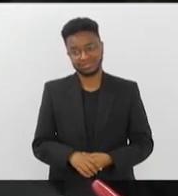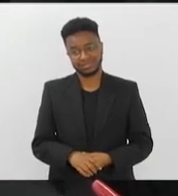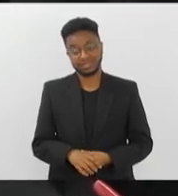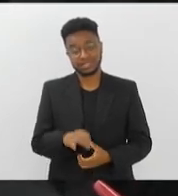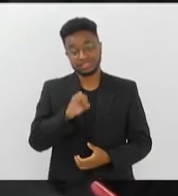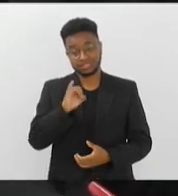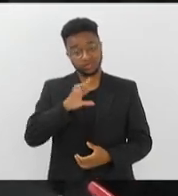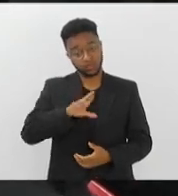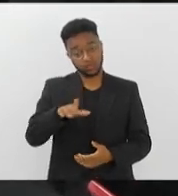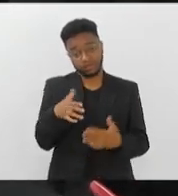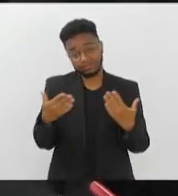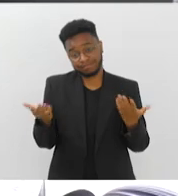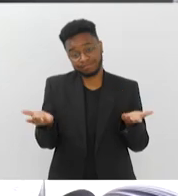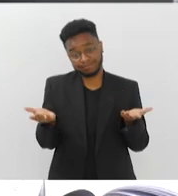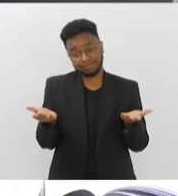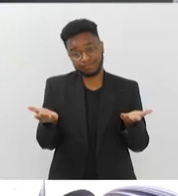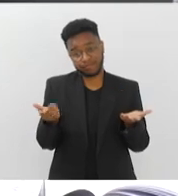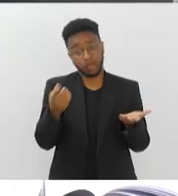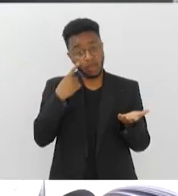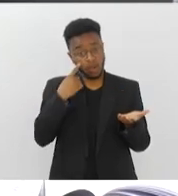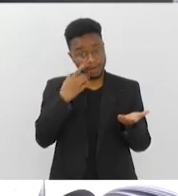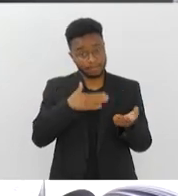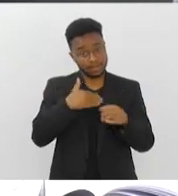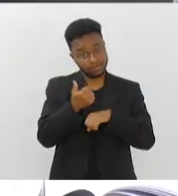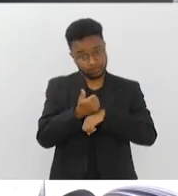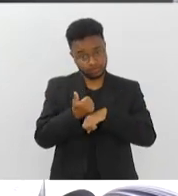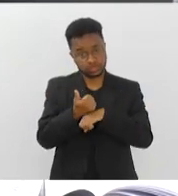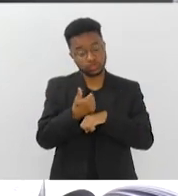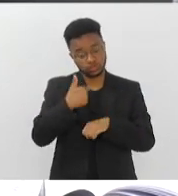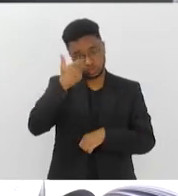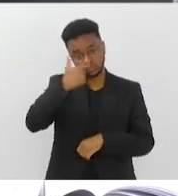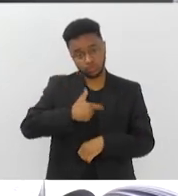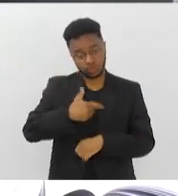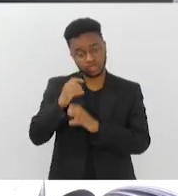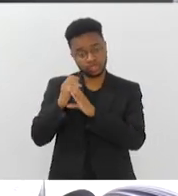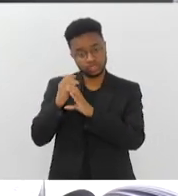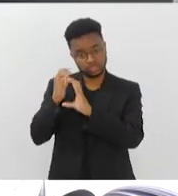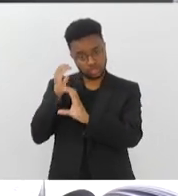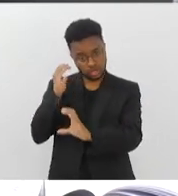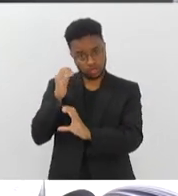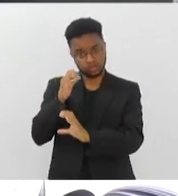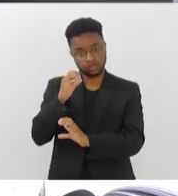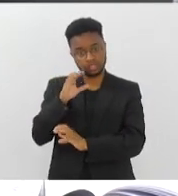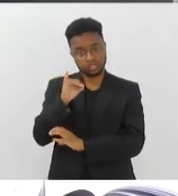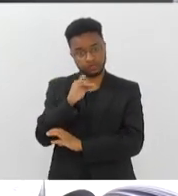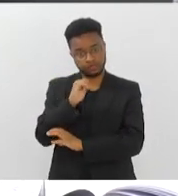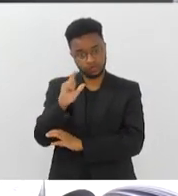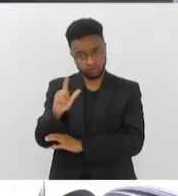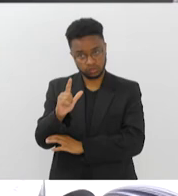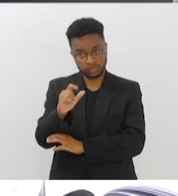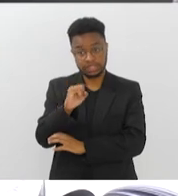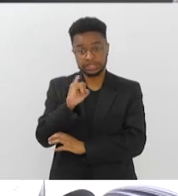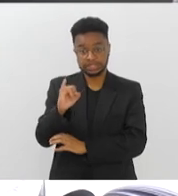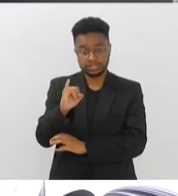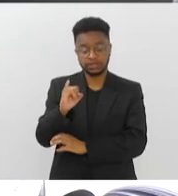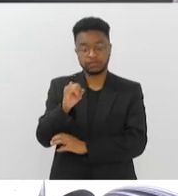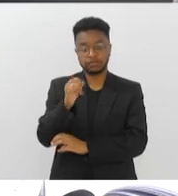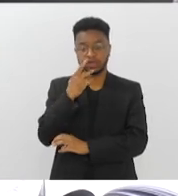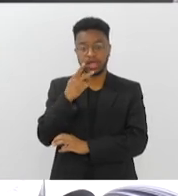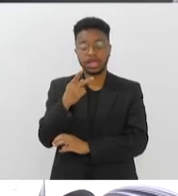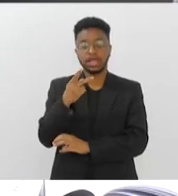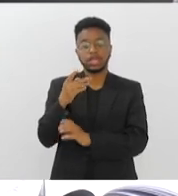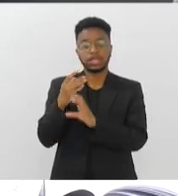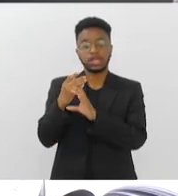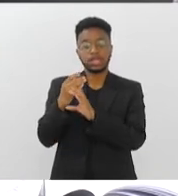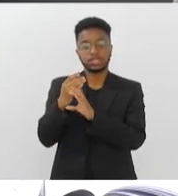Se não... Olha, na minha profissão, eu sou engenheiro civil. Se a gente for engenheiro civil...